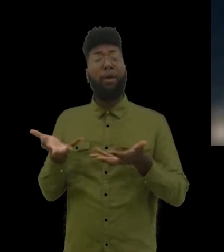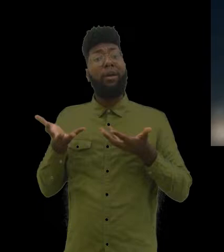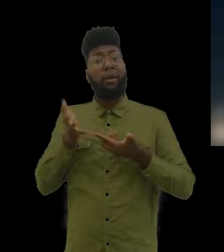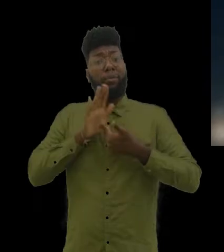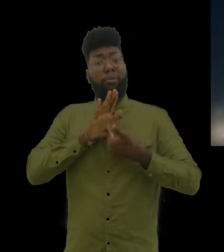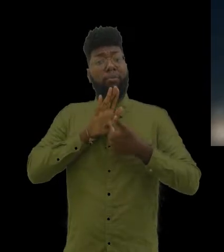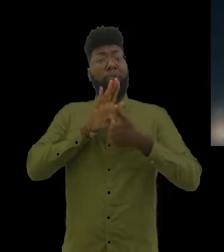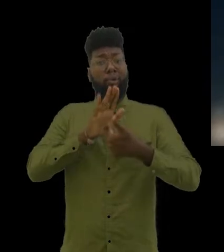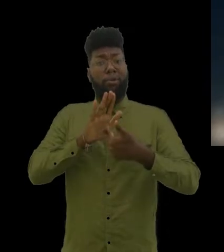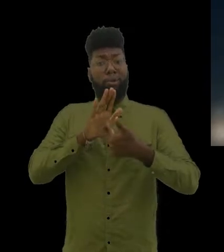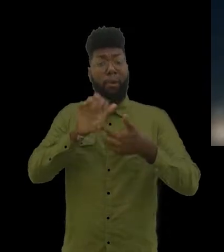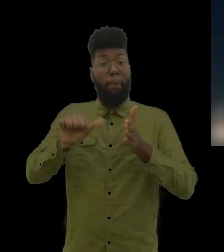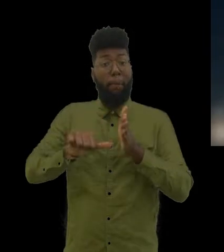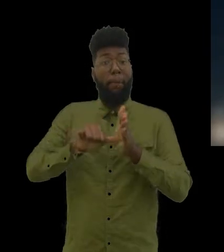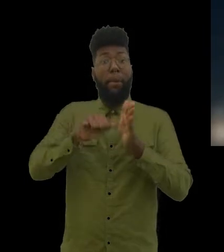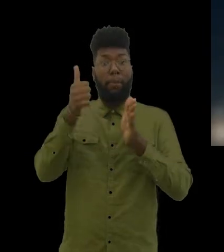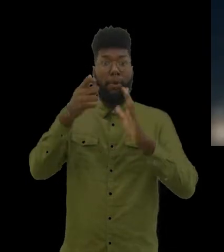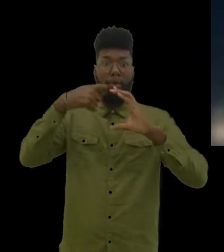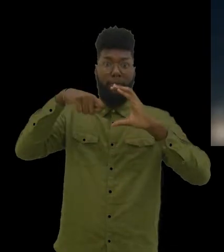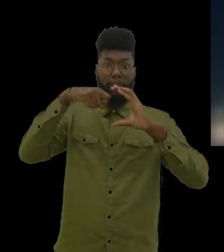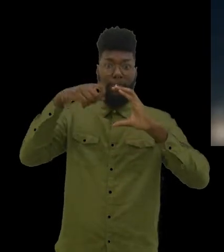nosso podcast, né, Ana?